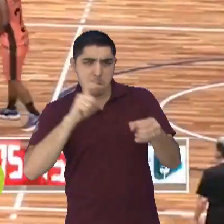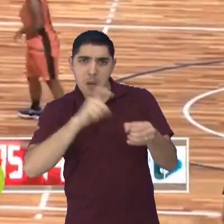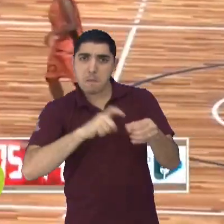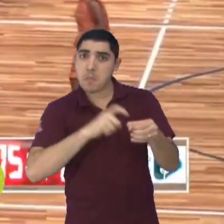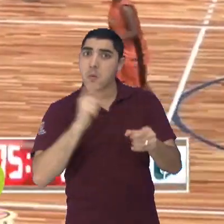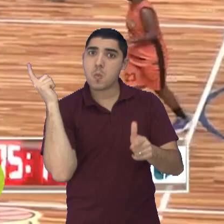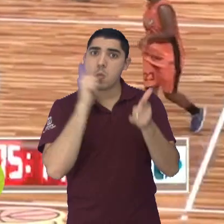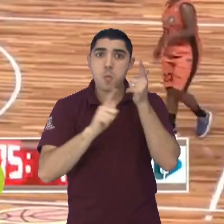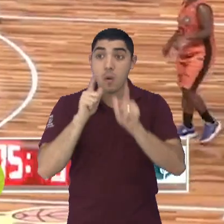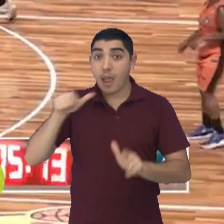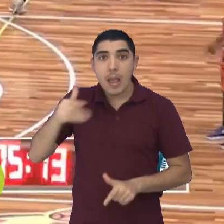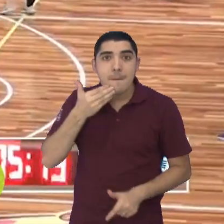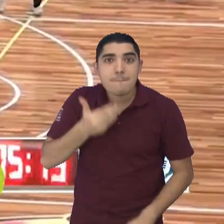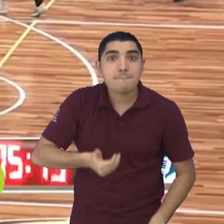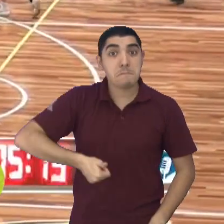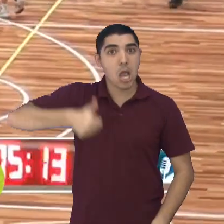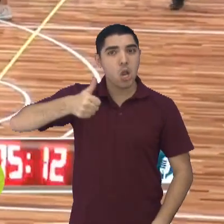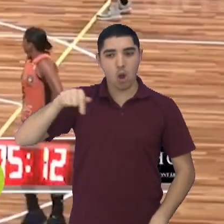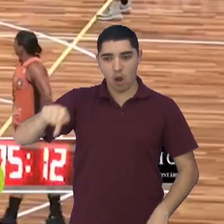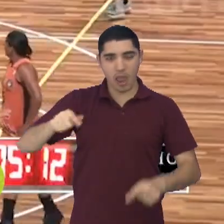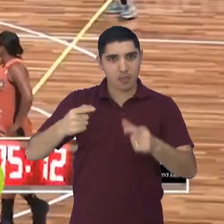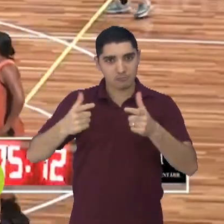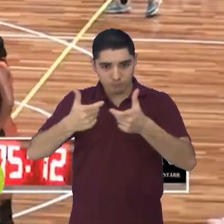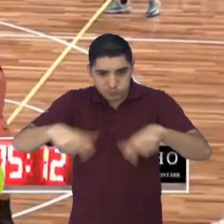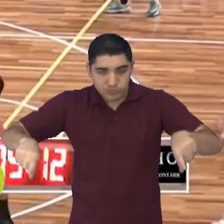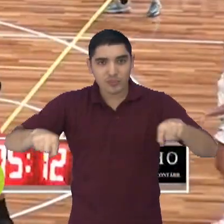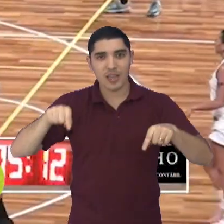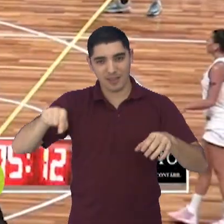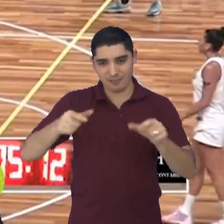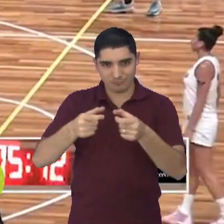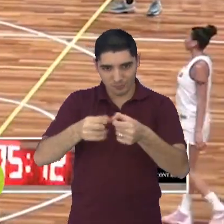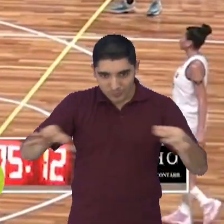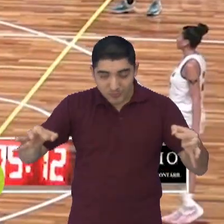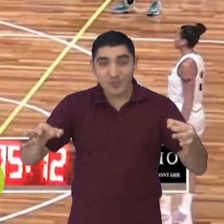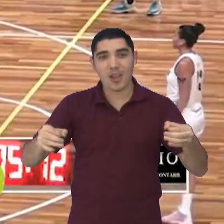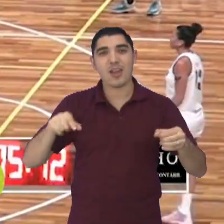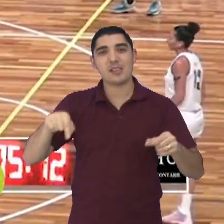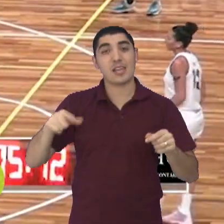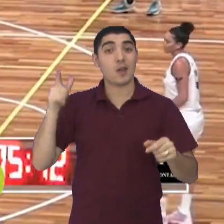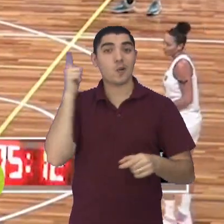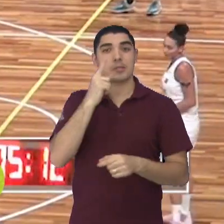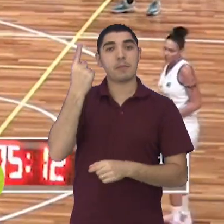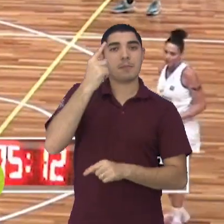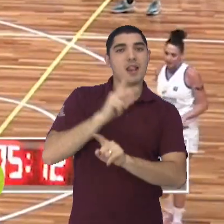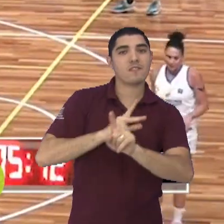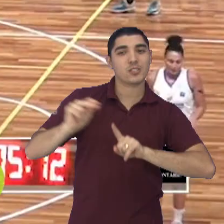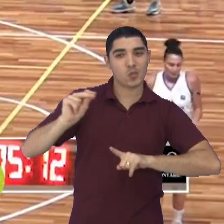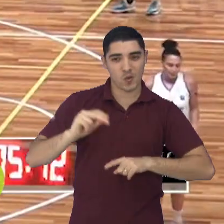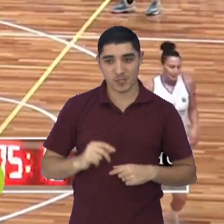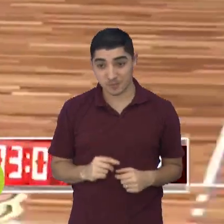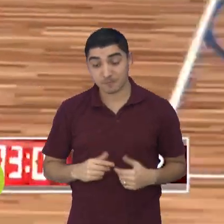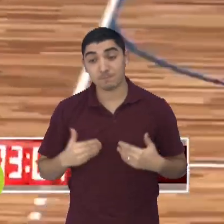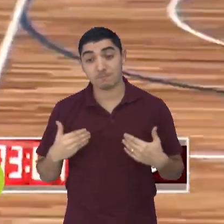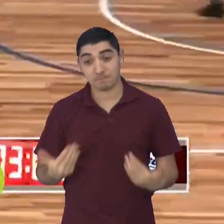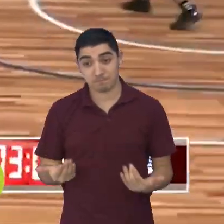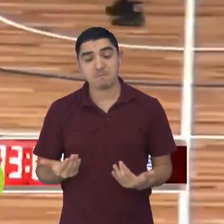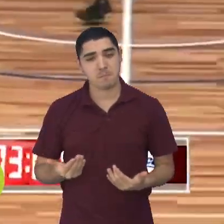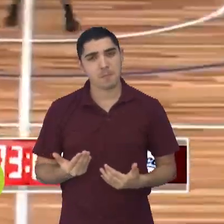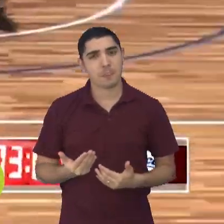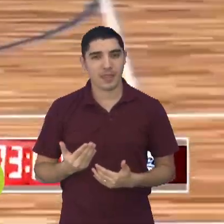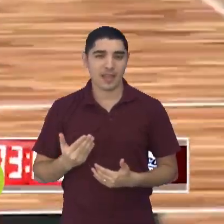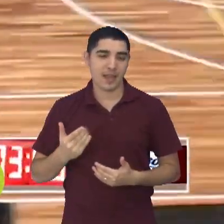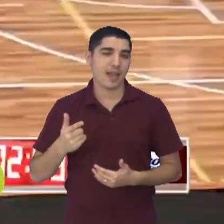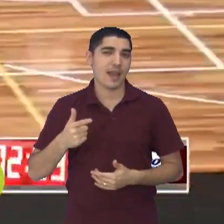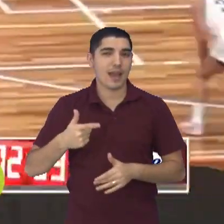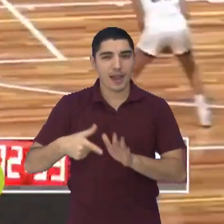2 assistências, a melhor em quadra pelo lado do São José, que conquistou a primeira vitória na competição. Brunão? A gente falava aqui a importância